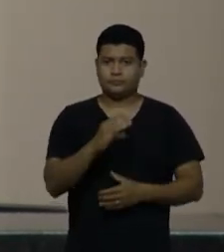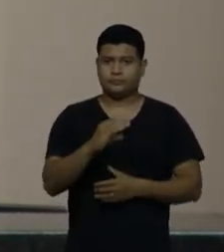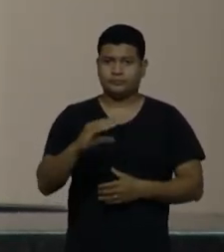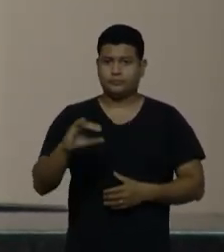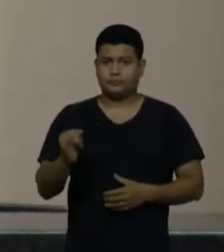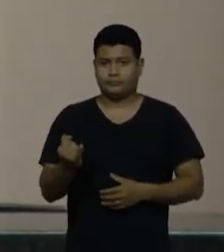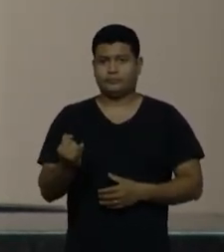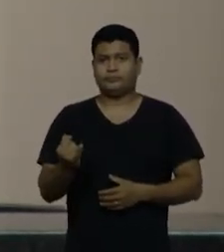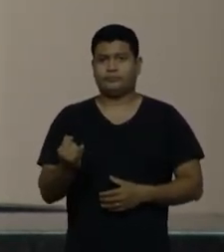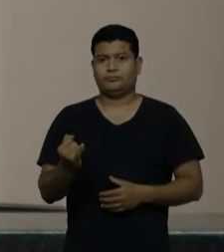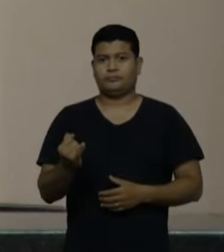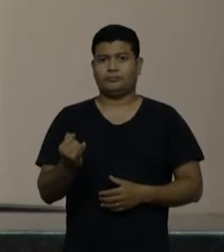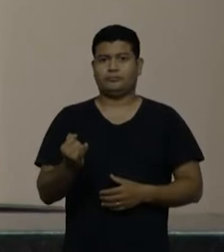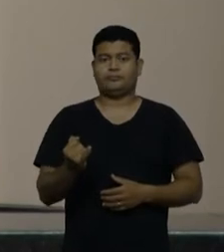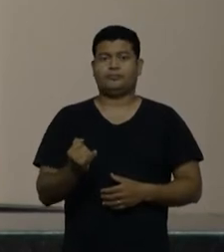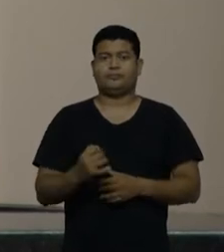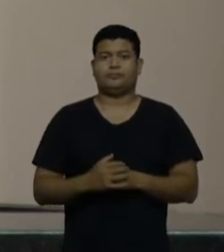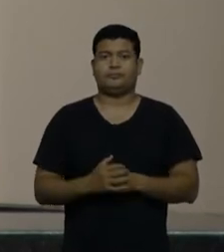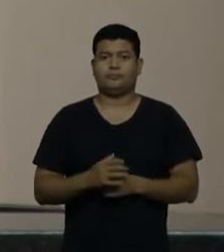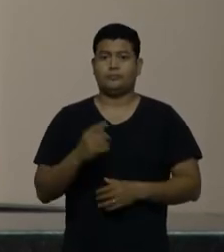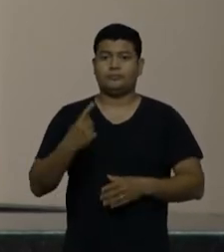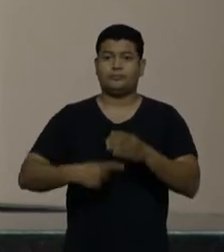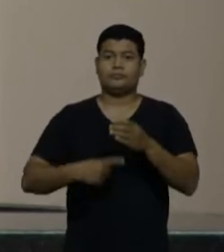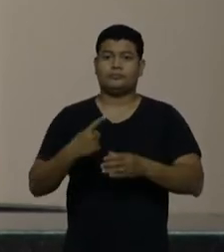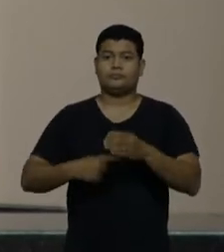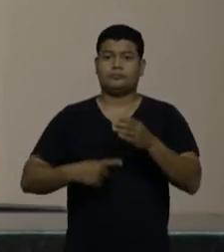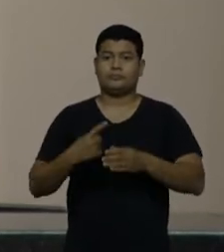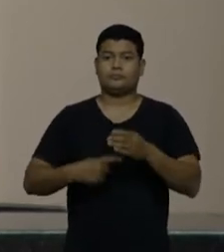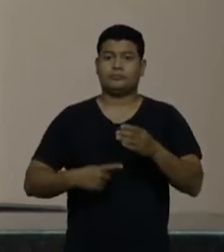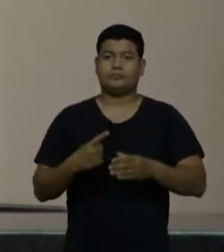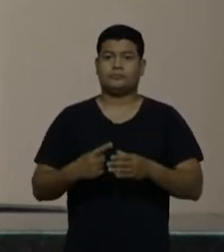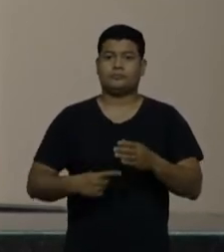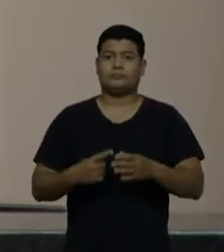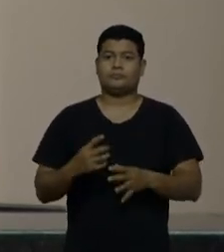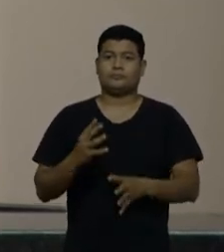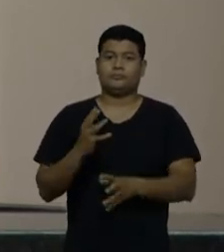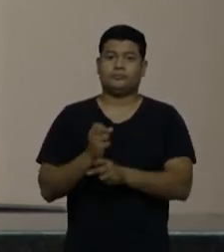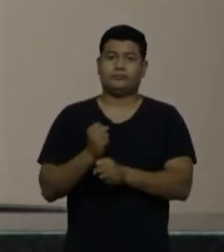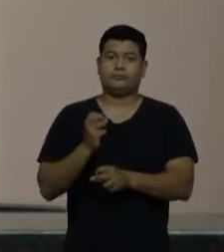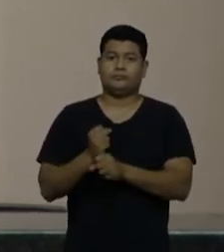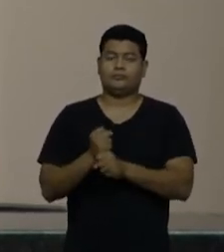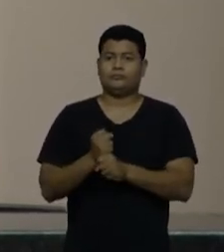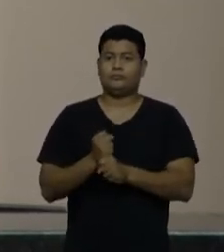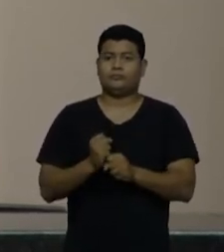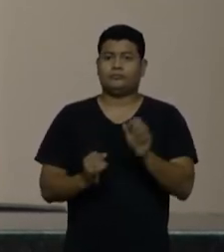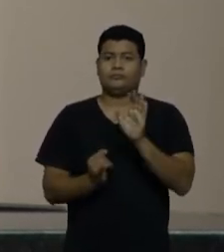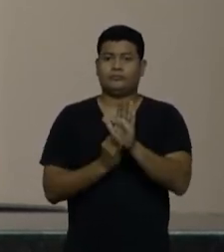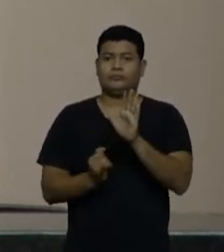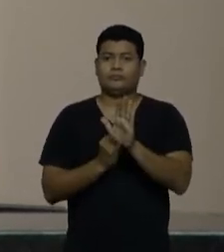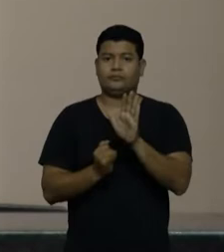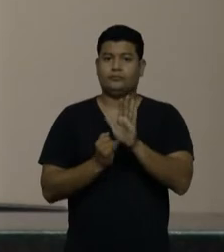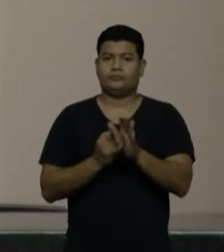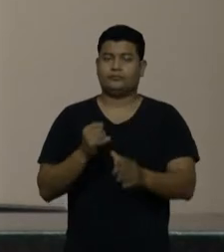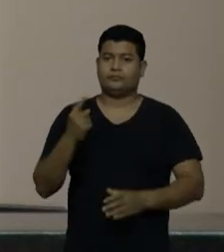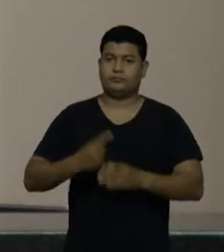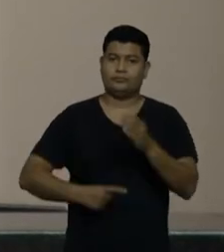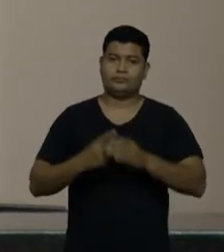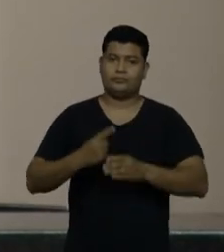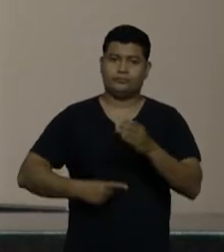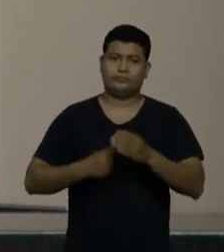Justiça, da Comissão de Finanças e Tributação e da Comissão de